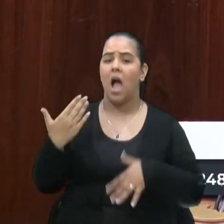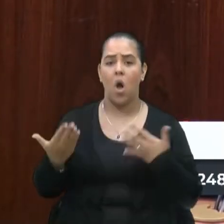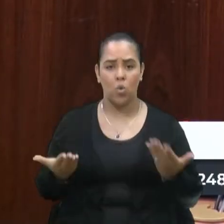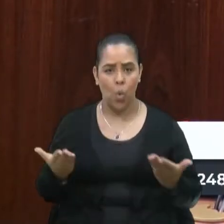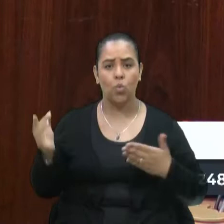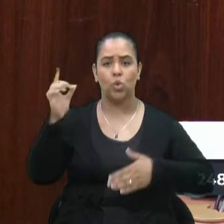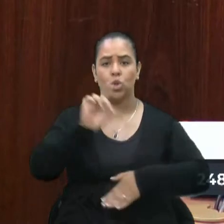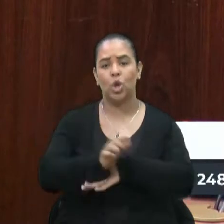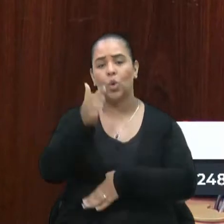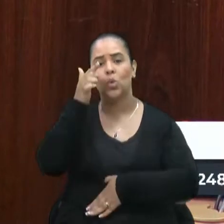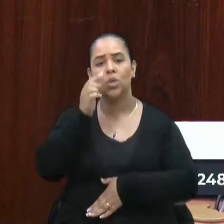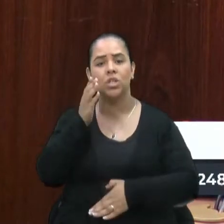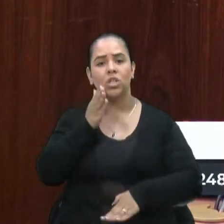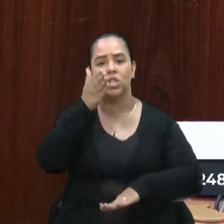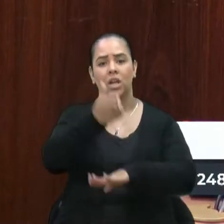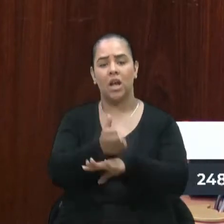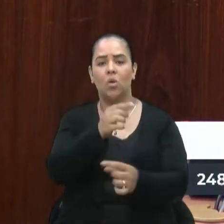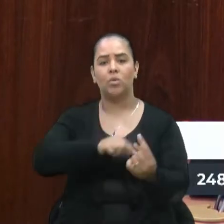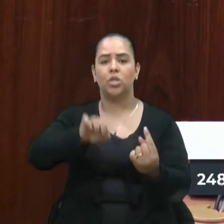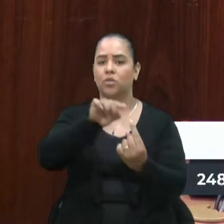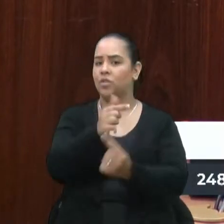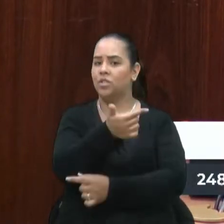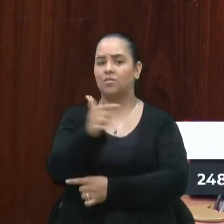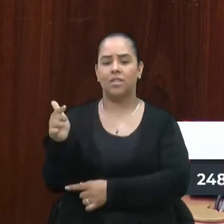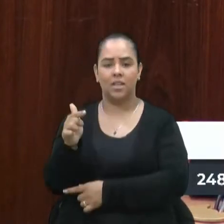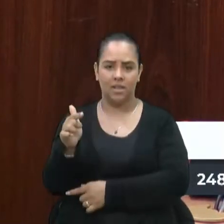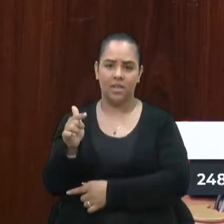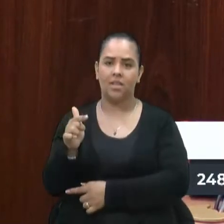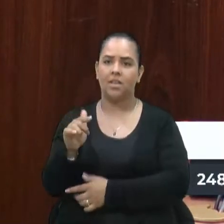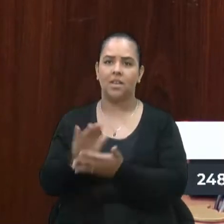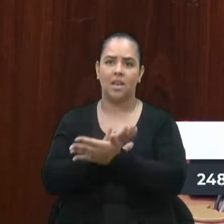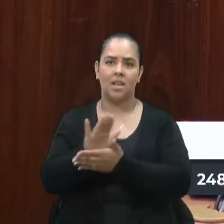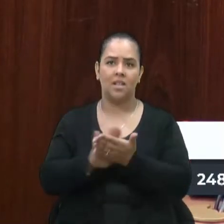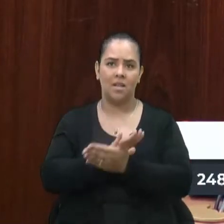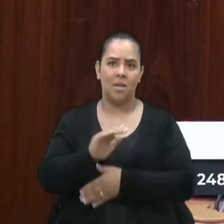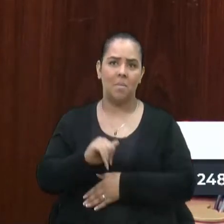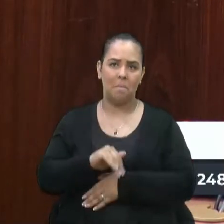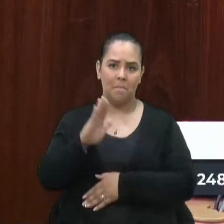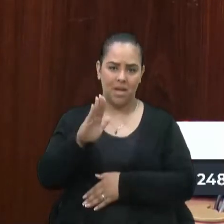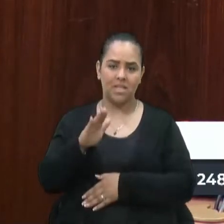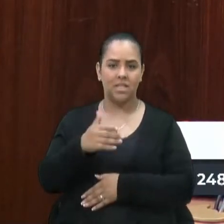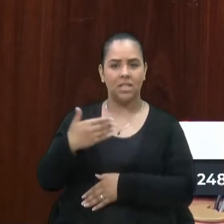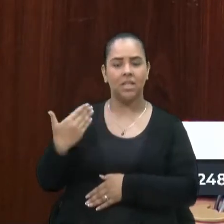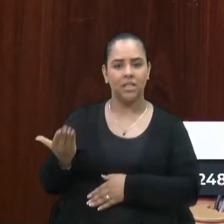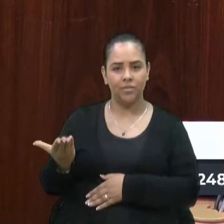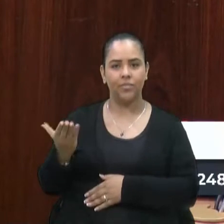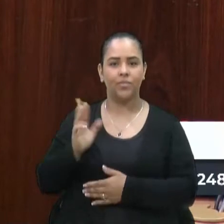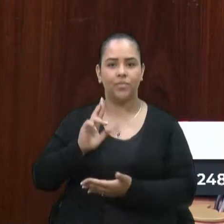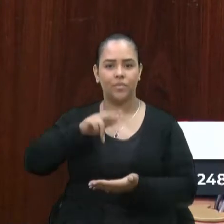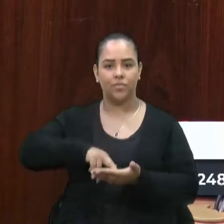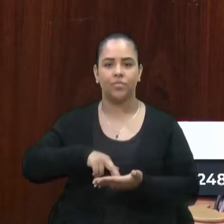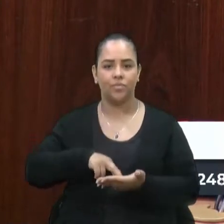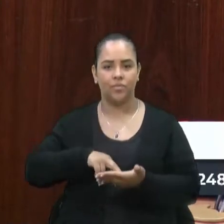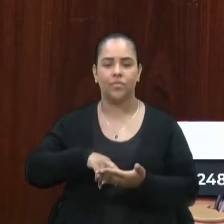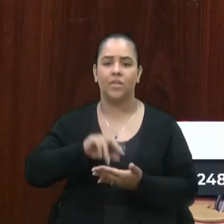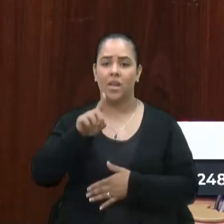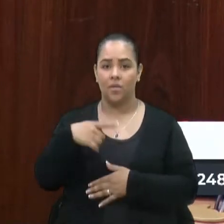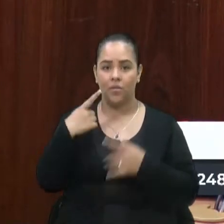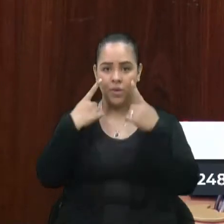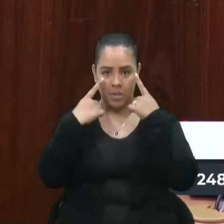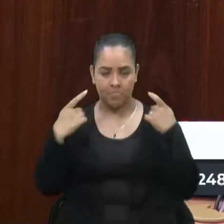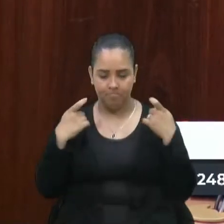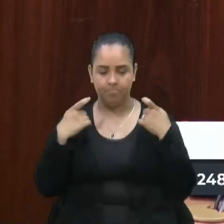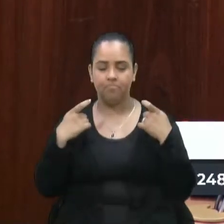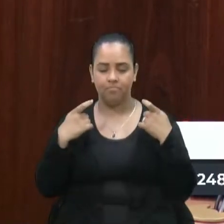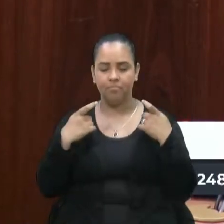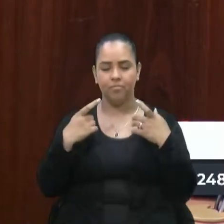possa alcançar o objetivo de não ter mais esses dados, não ter mais essa realidade que é a violência.